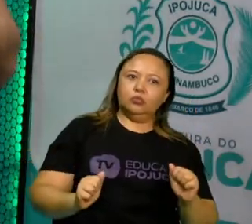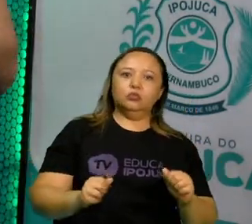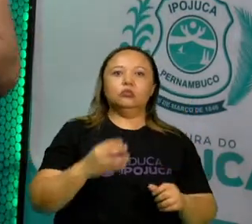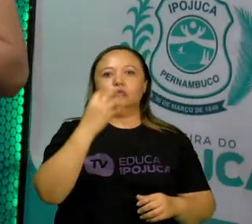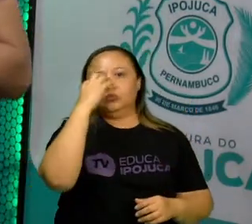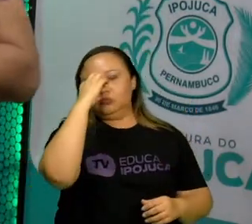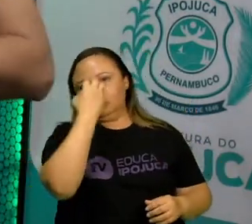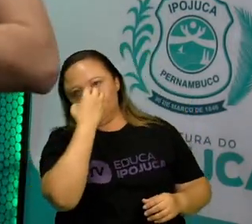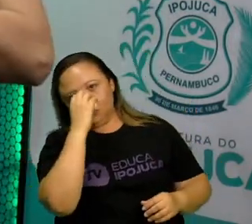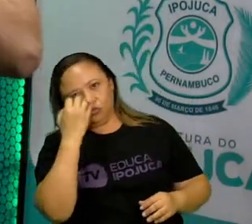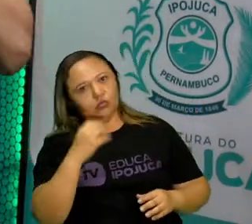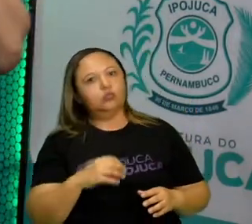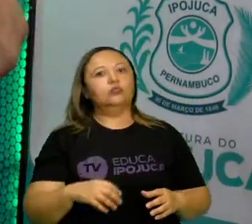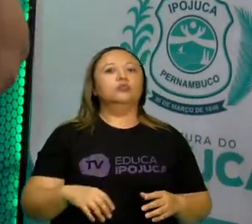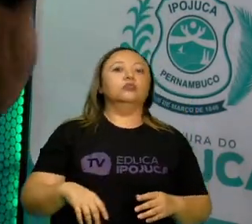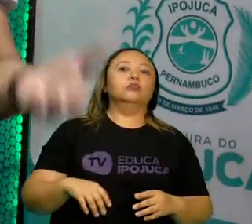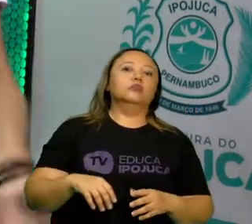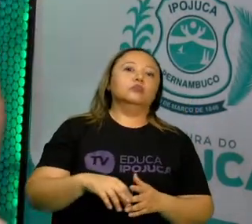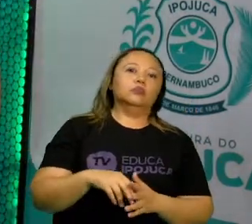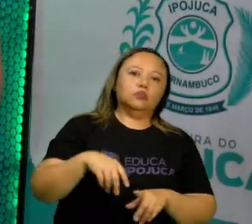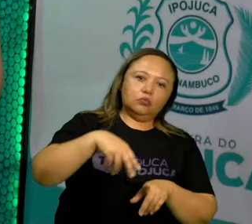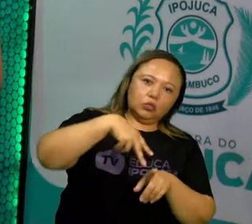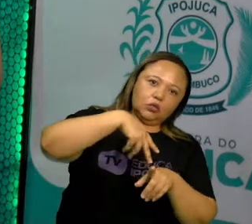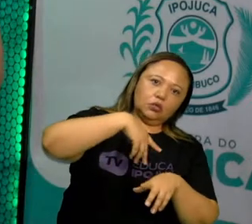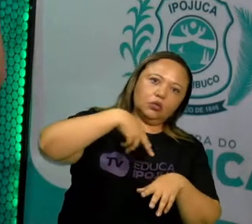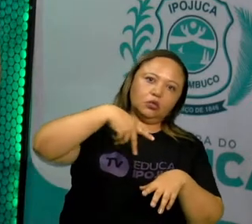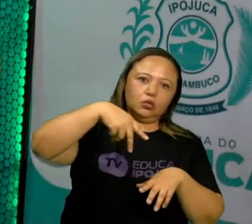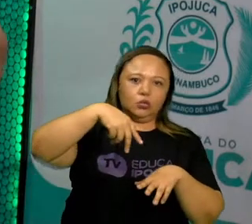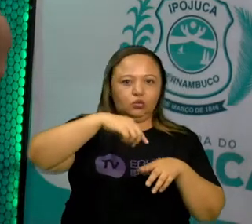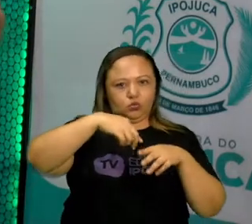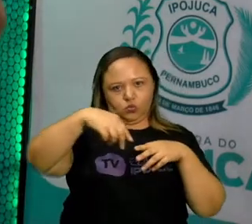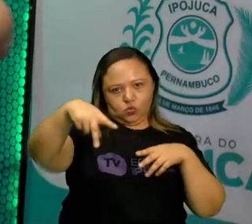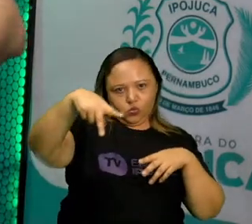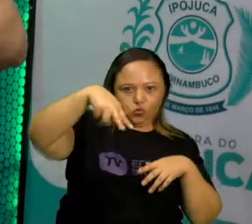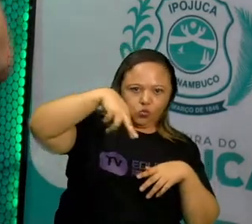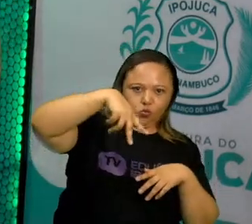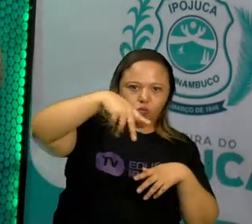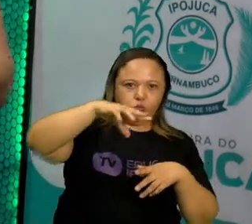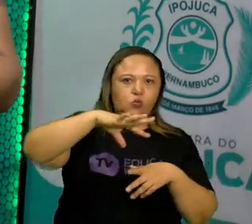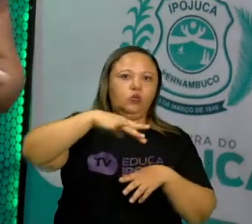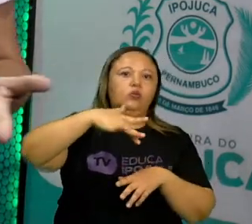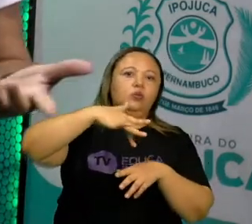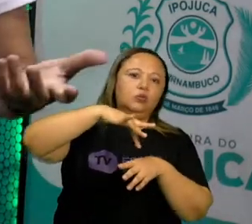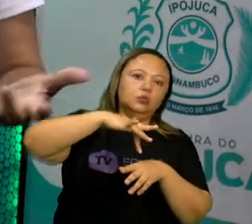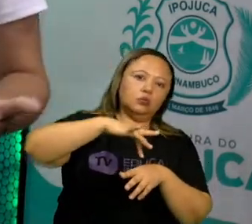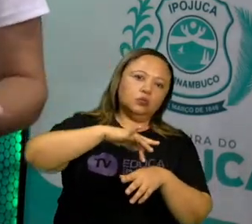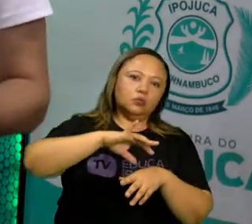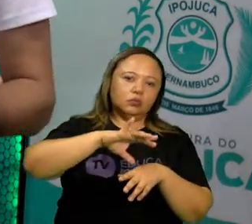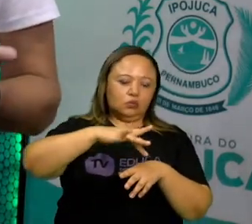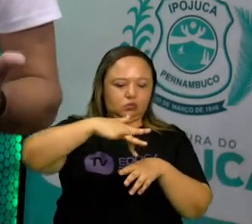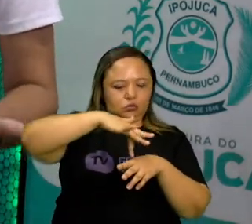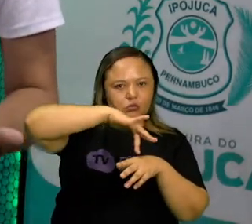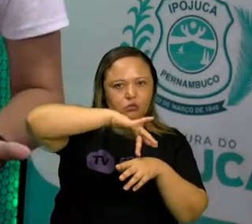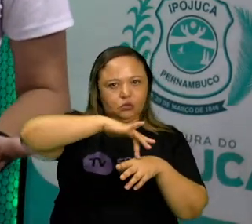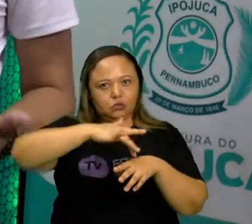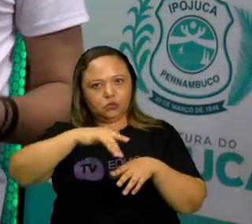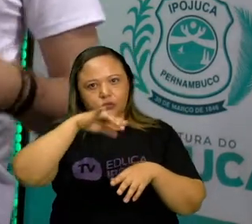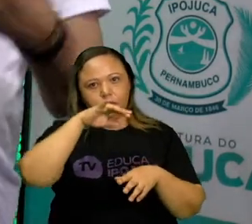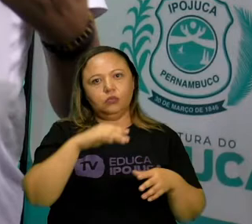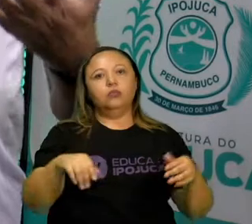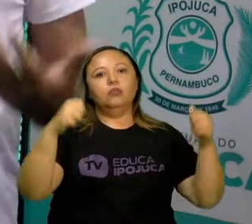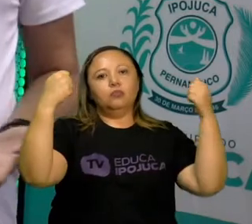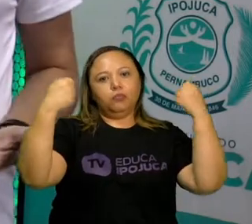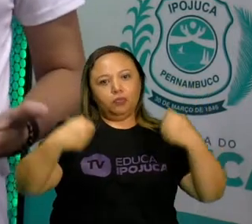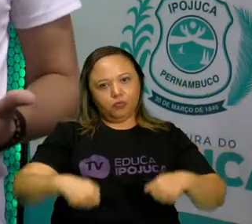de um palhaço de uma cro batata de um Equilibrista que é uma apresentação circense